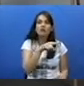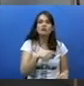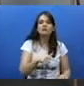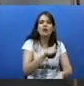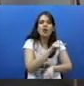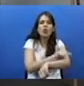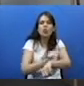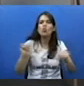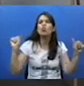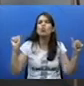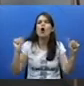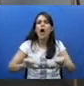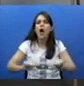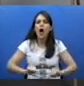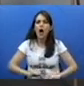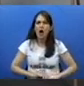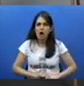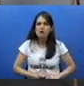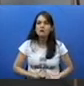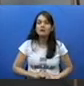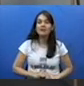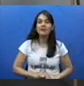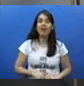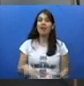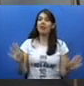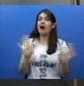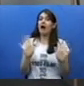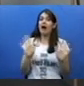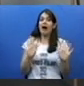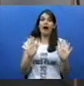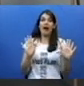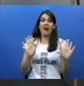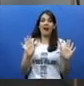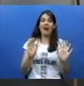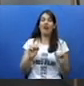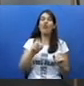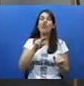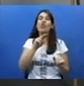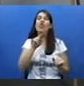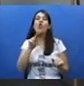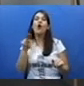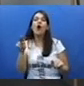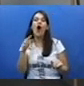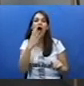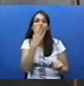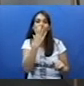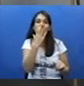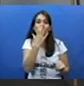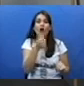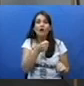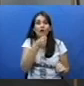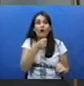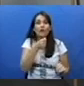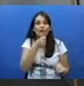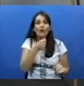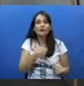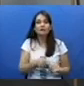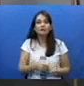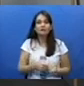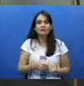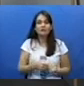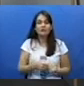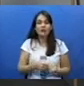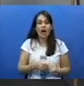com educação comigo. Aí ela falou, não, o nome do cachorro é sua avó. E nisso, o cachorro, observando